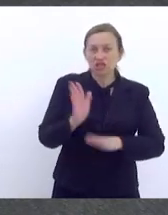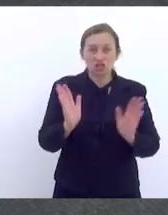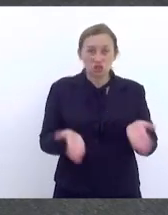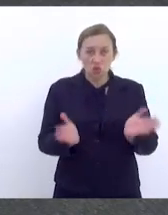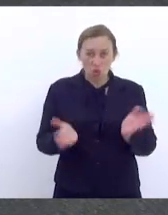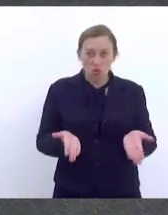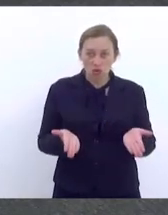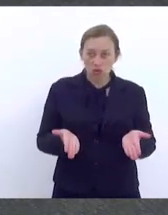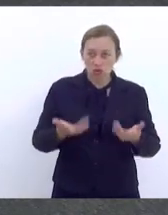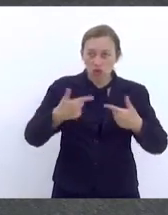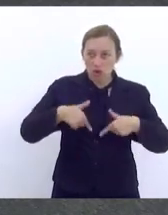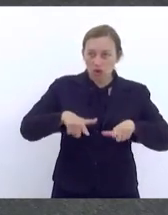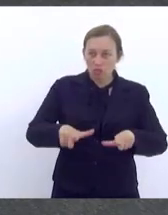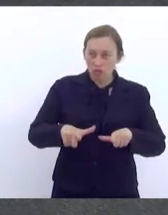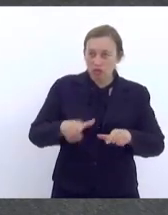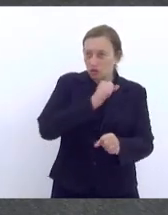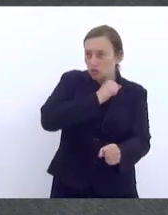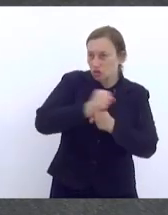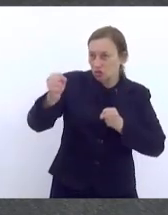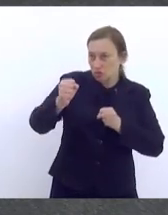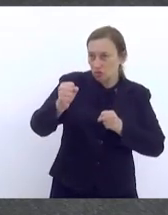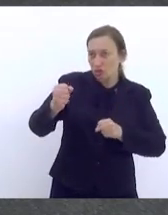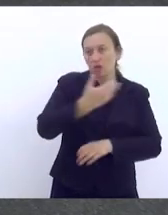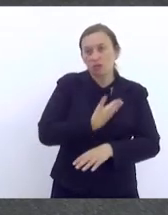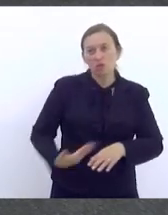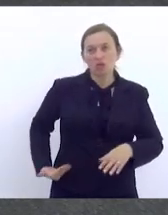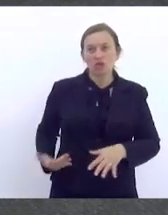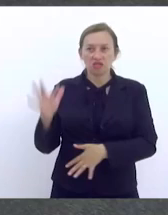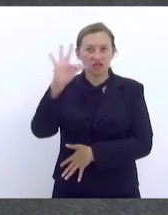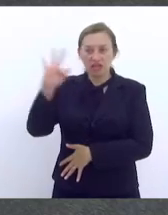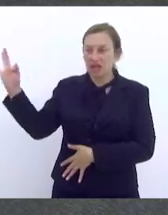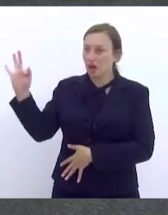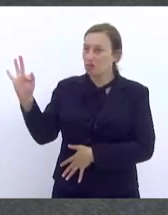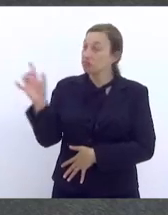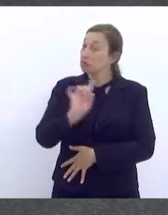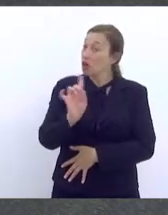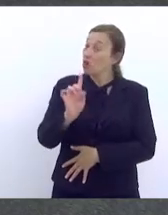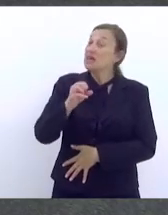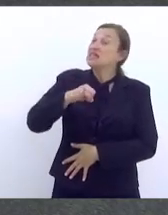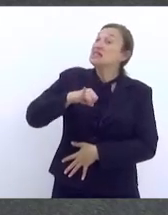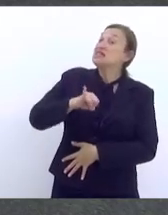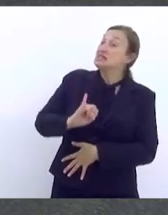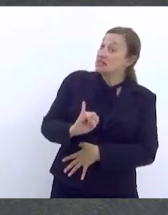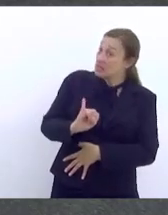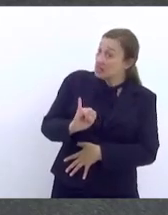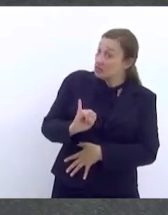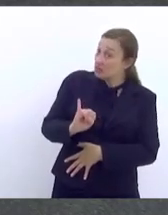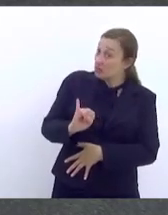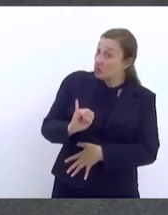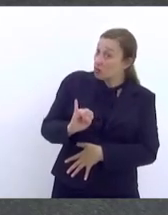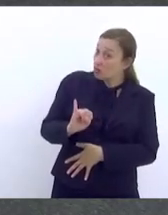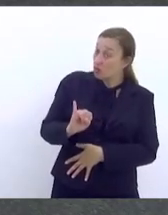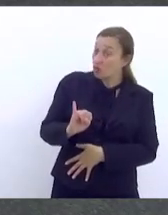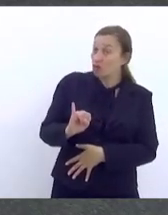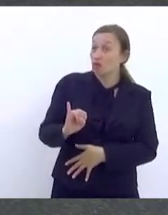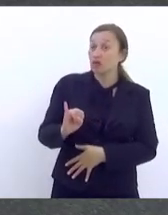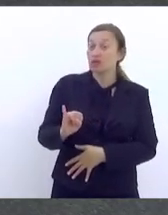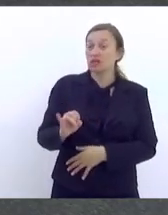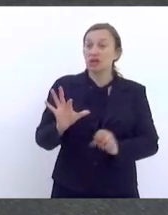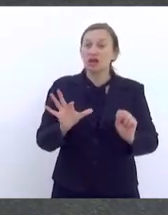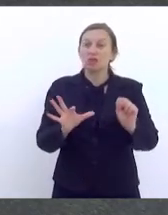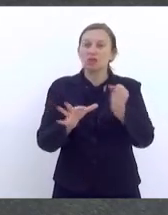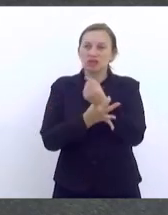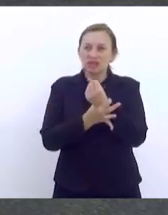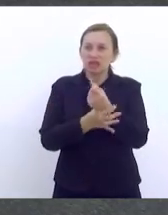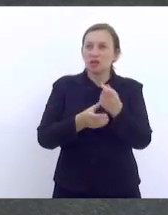uma Moção de repúdio para o governo federal né talvez se fosse uma Moção de repúdio para o segurança que agrediu